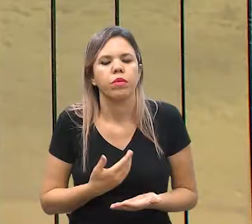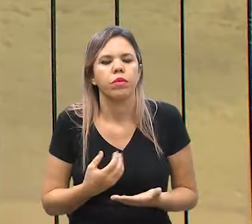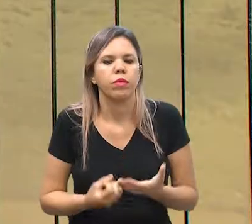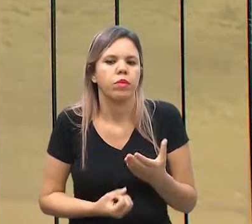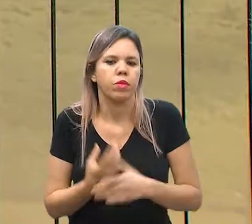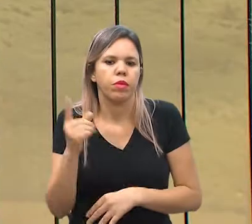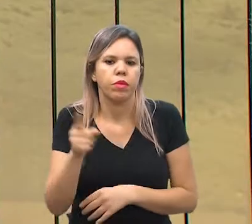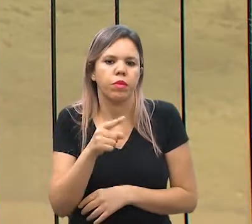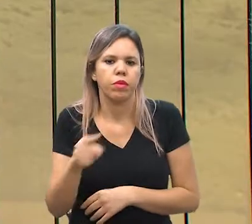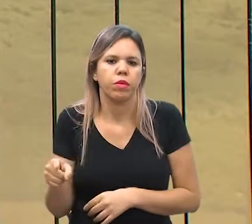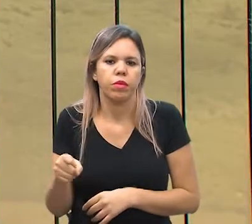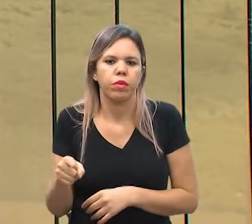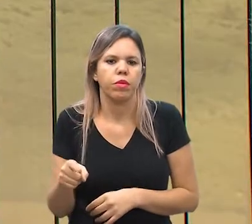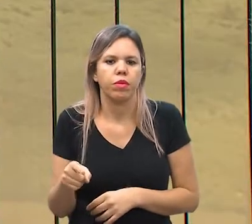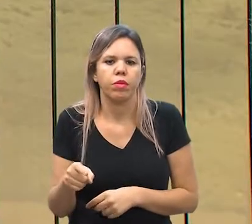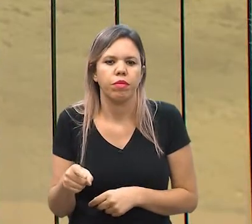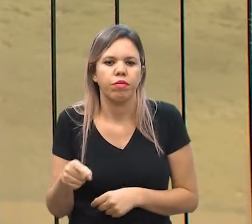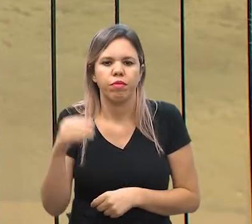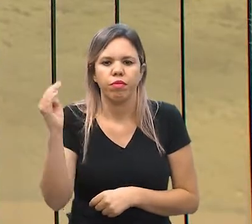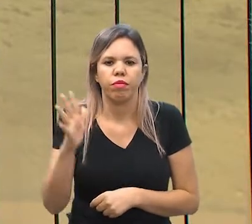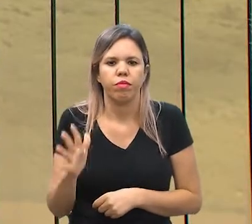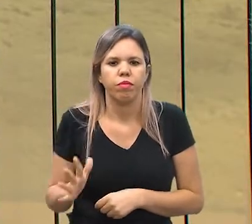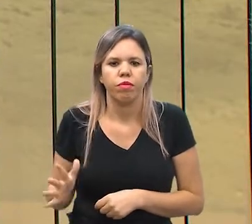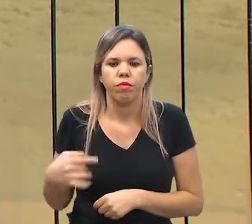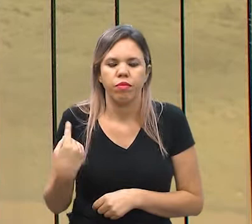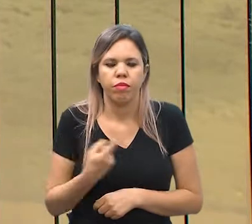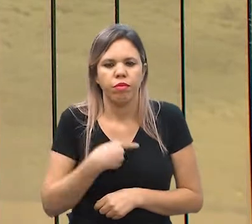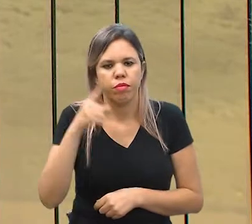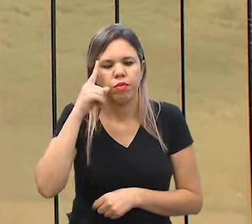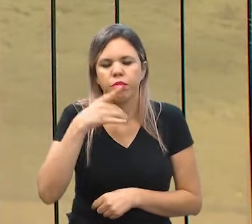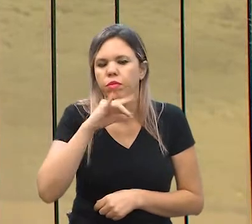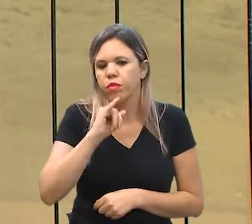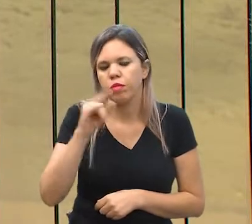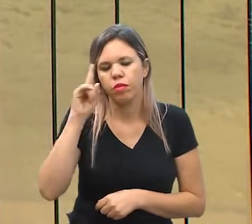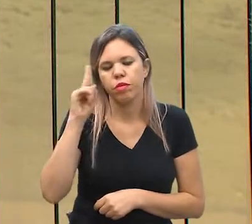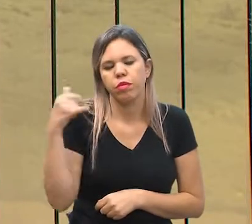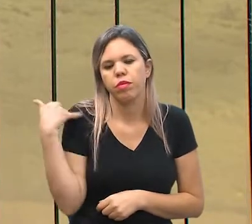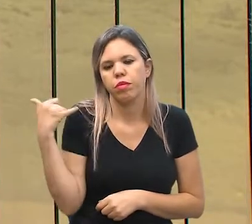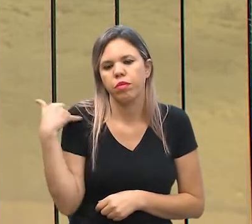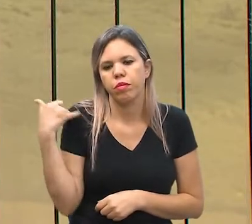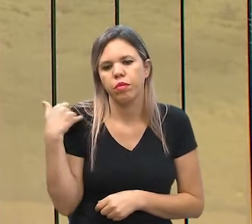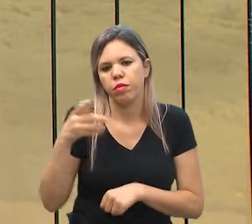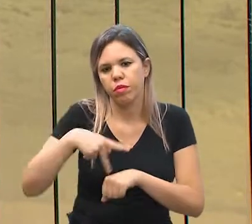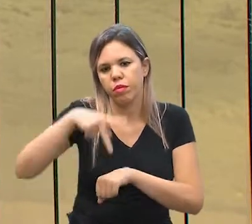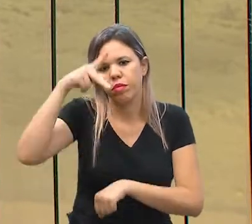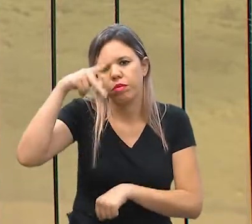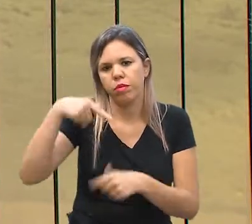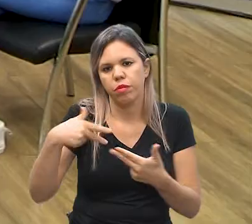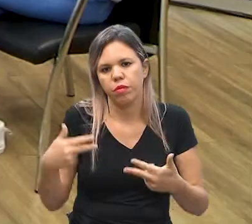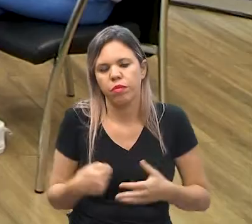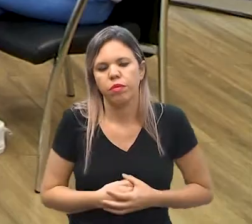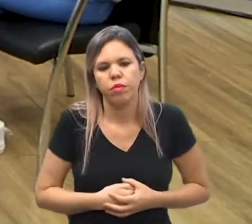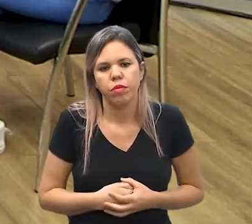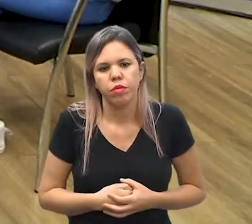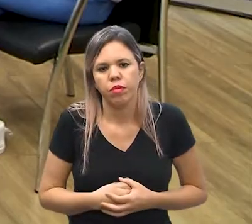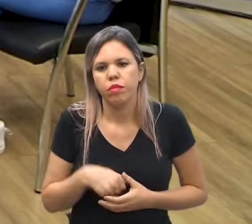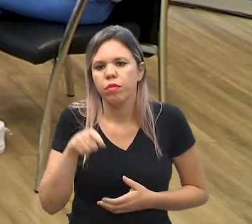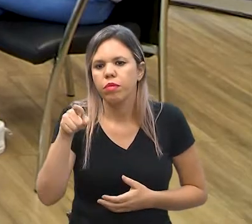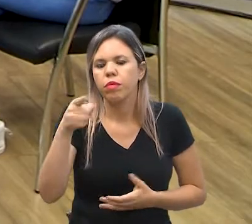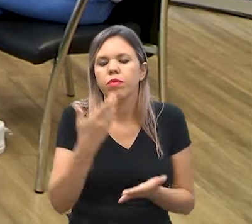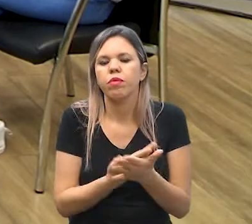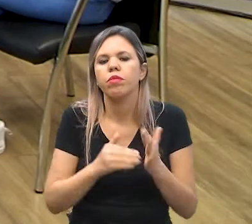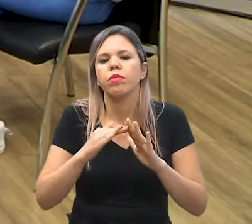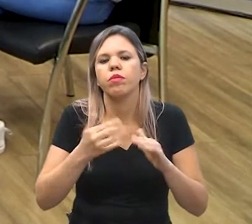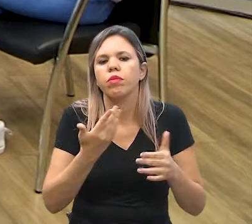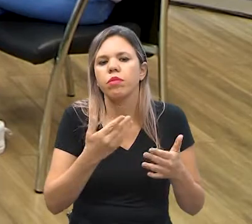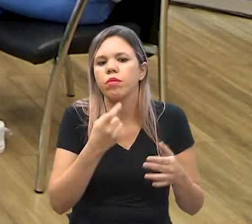esses feriados mais nacionais aí, Dia dos Pais, aniversário, Páscoa, essas coisas. Paula, você estudou em